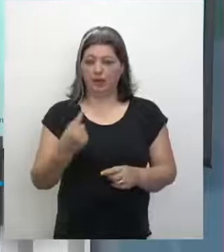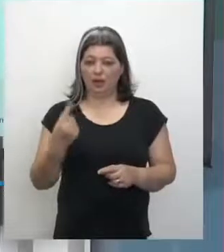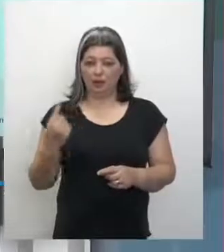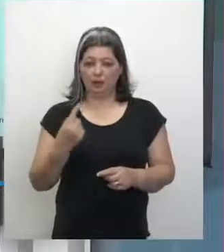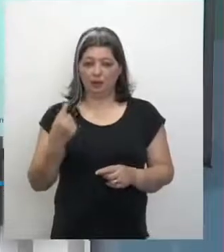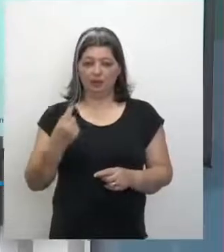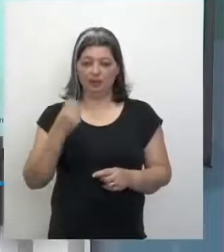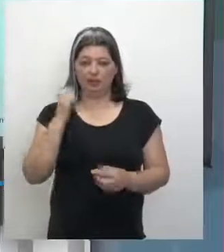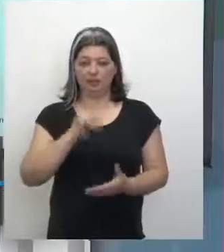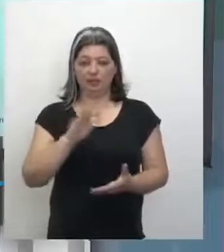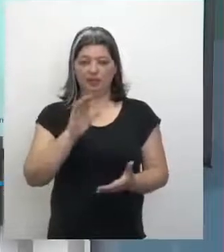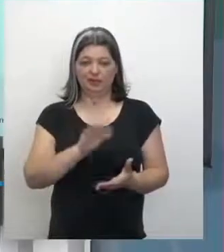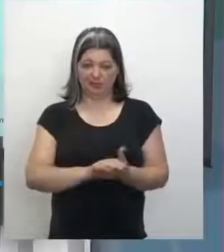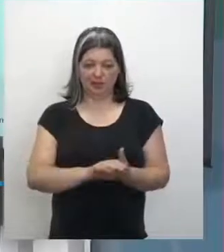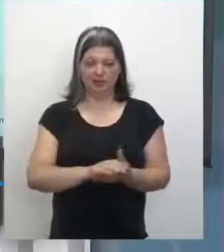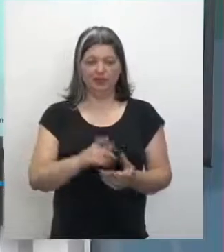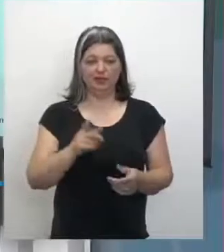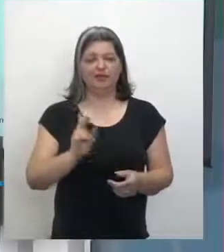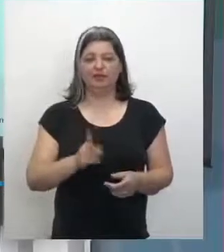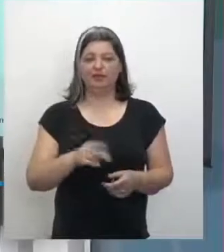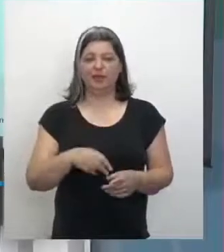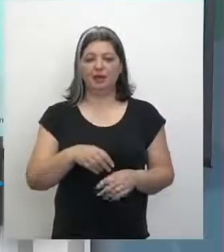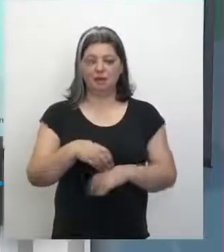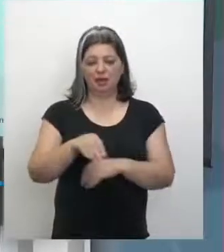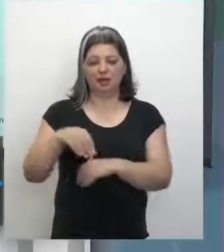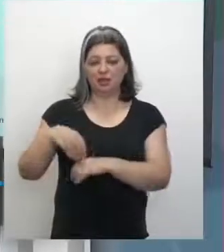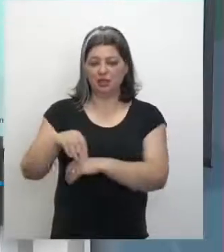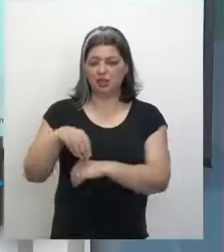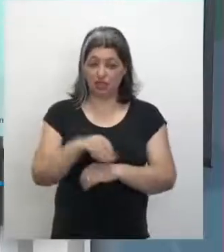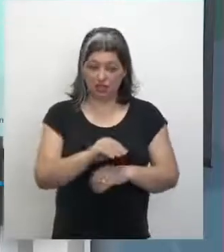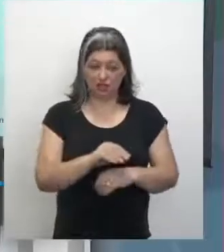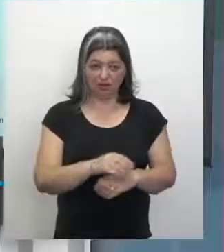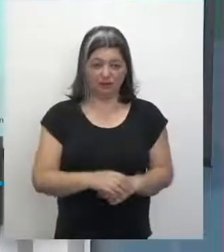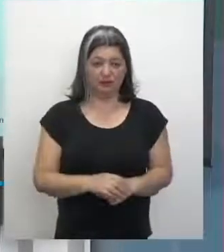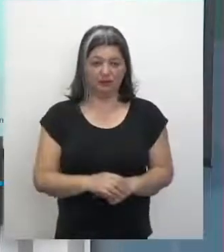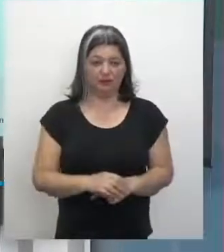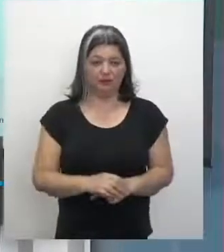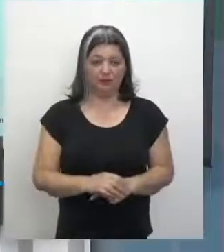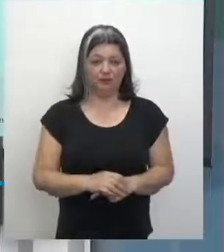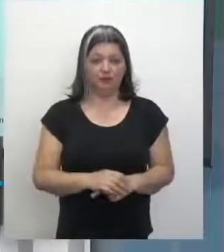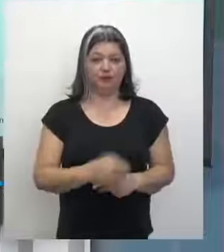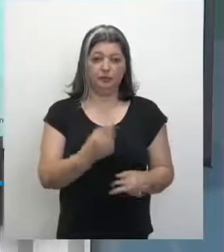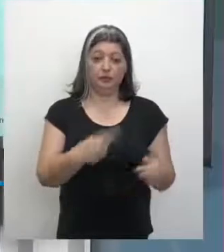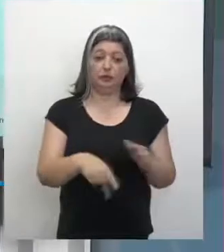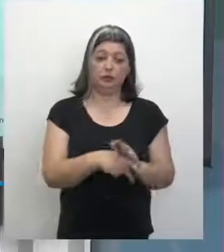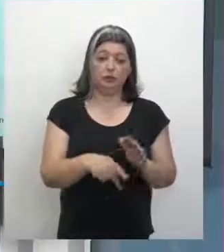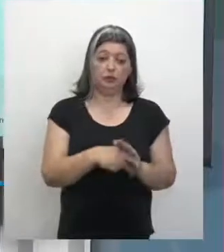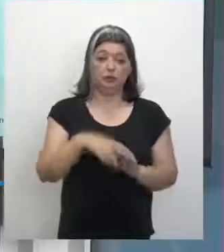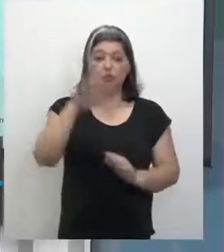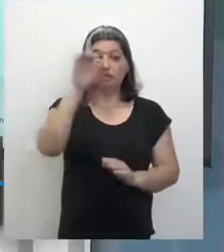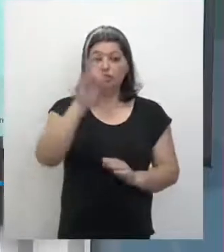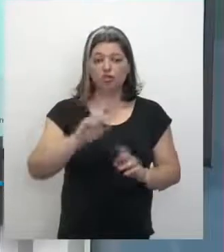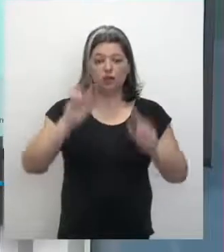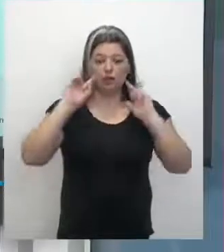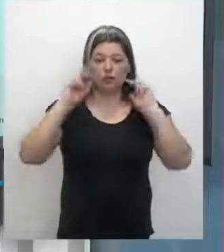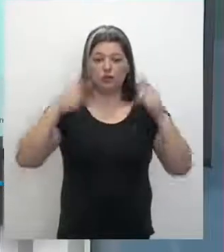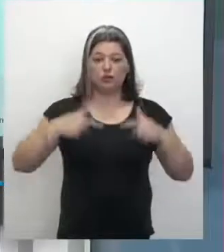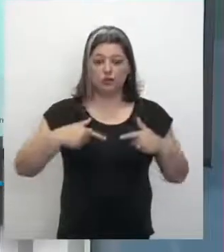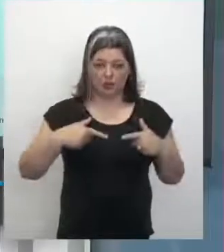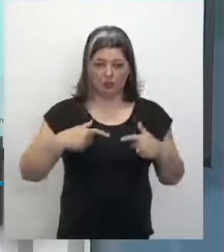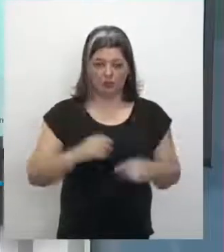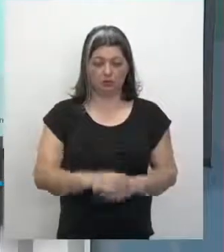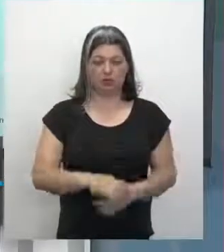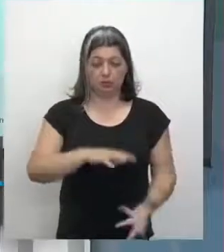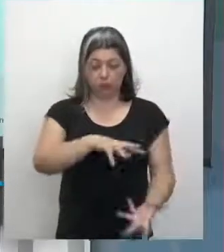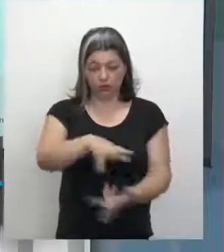dava muitos palpites em relação a essa questão mundial, principalmente aos direitos humanos. Por isso, né, que